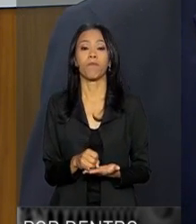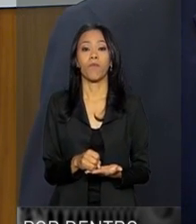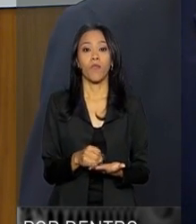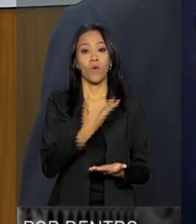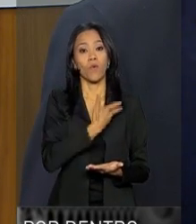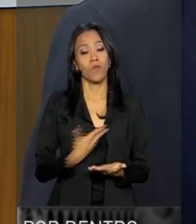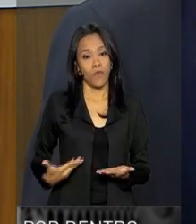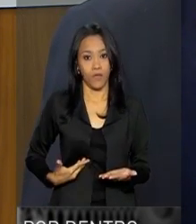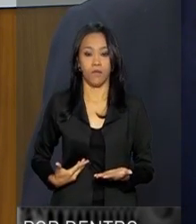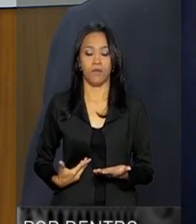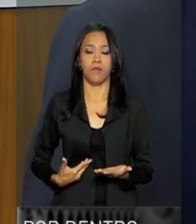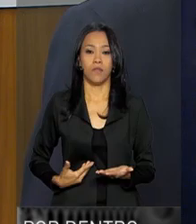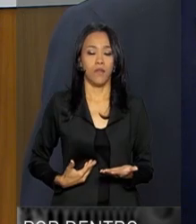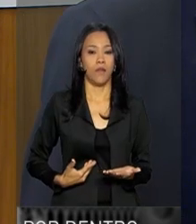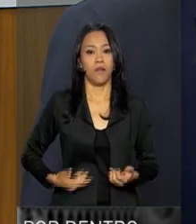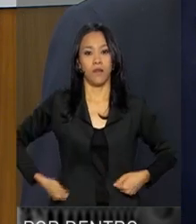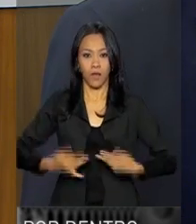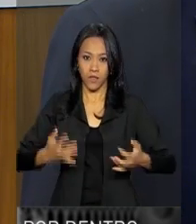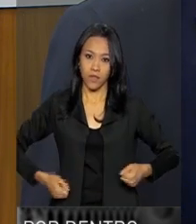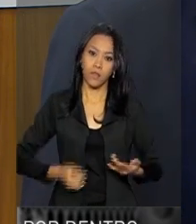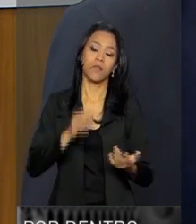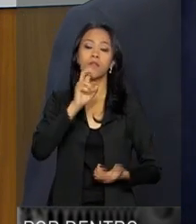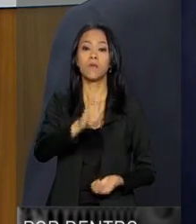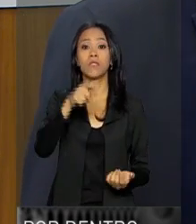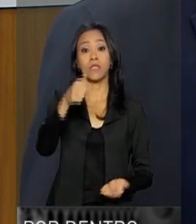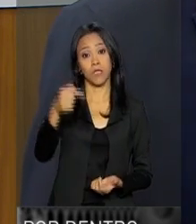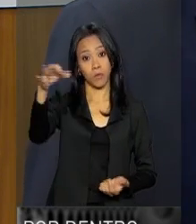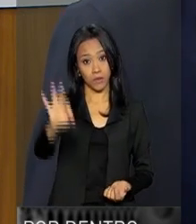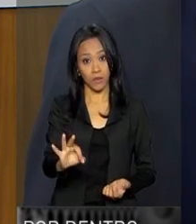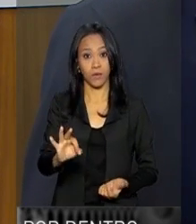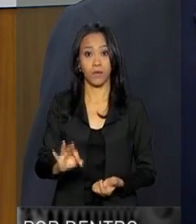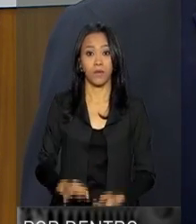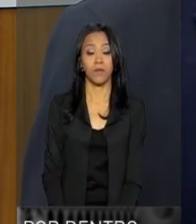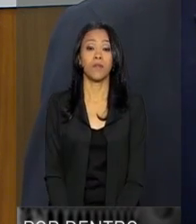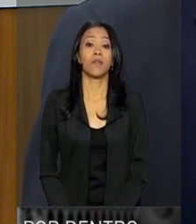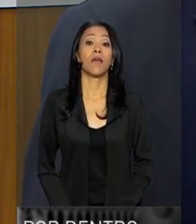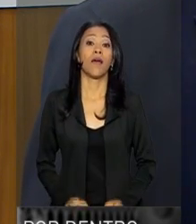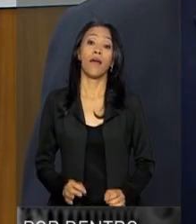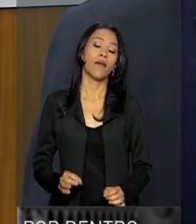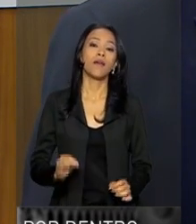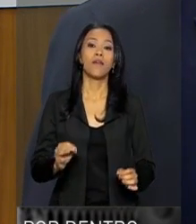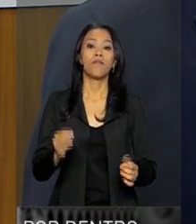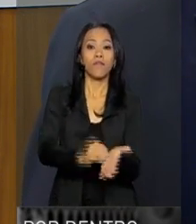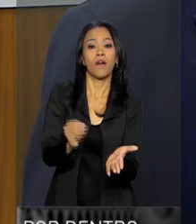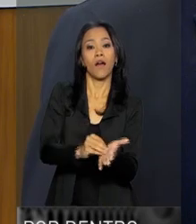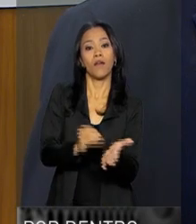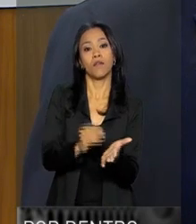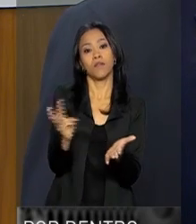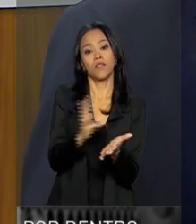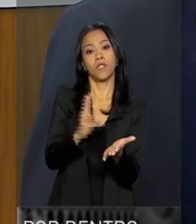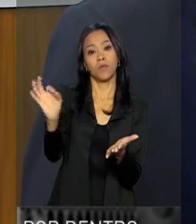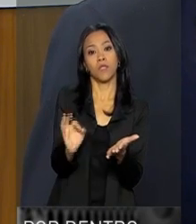está gastando 57% com previdência bom sobra é 33% para as outras coisas